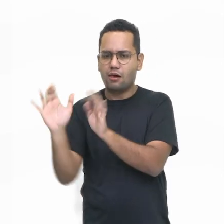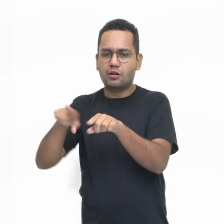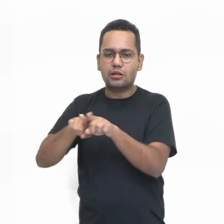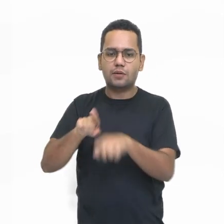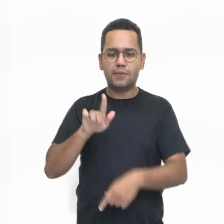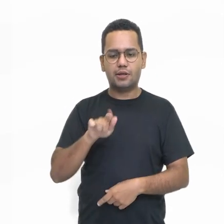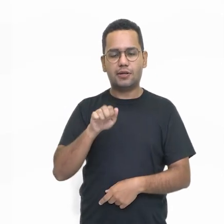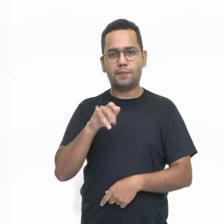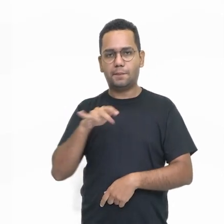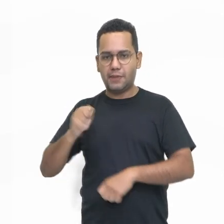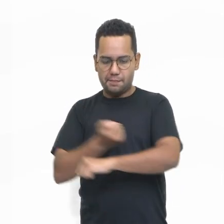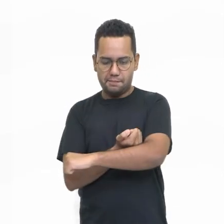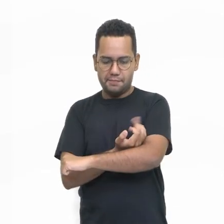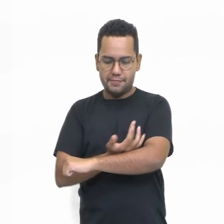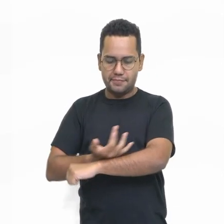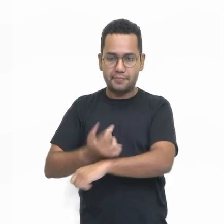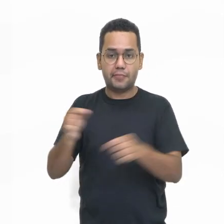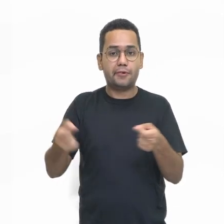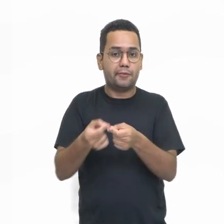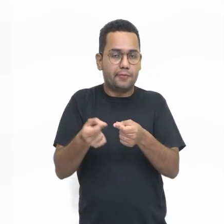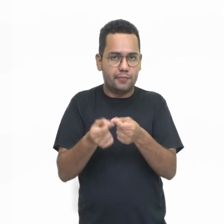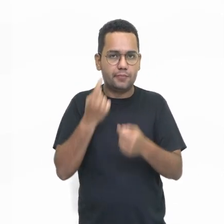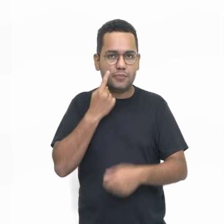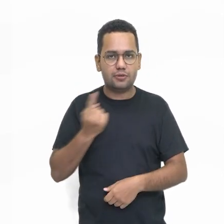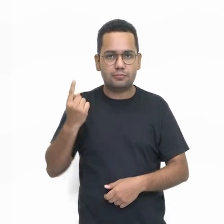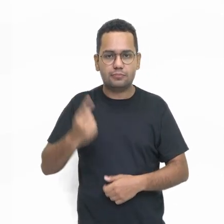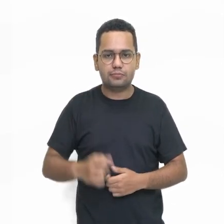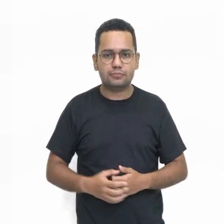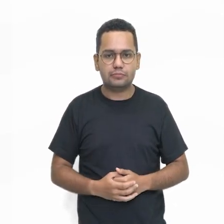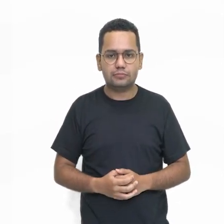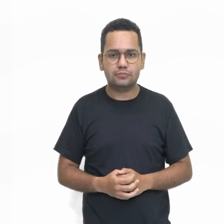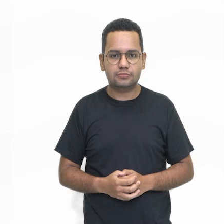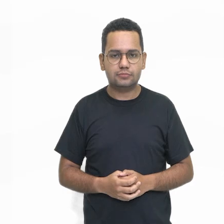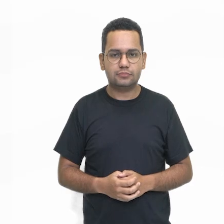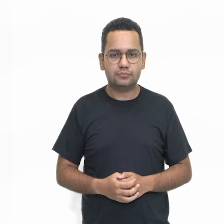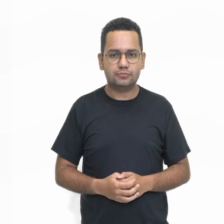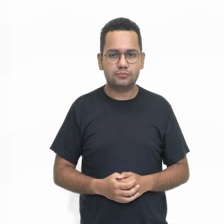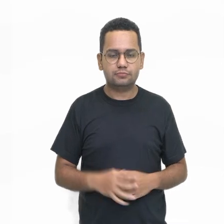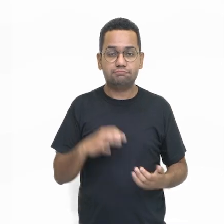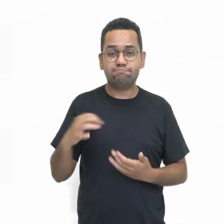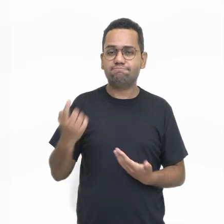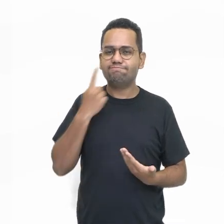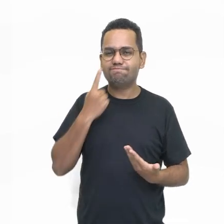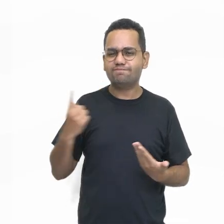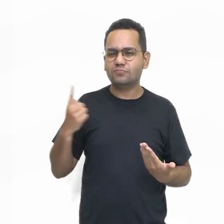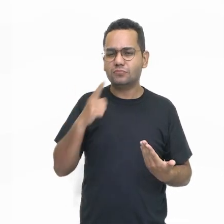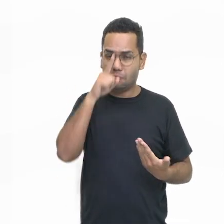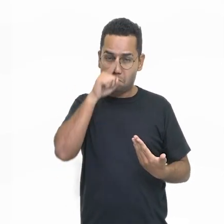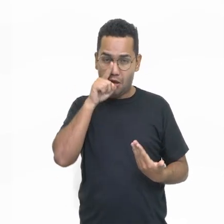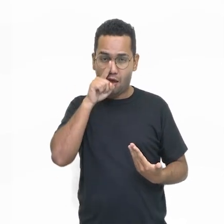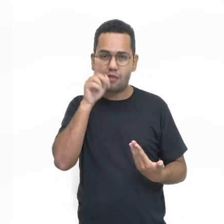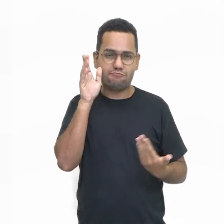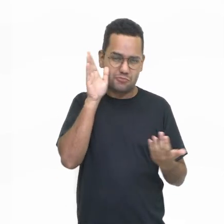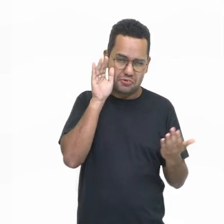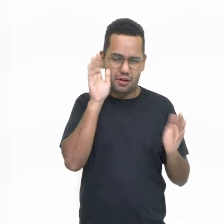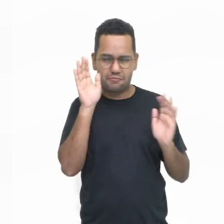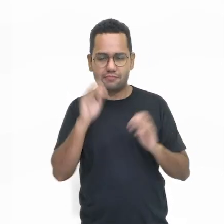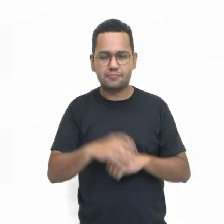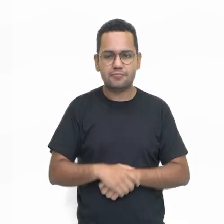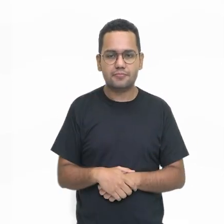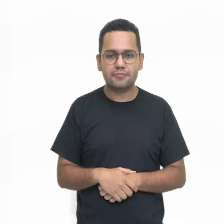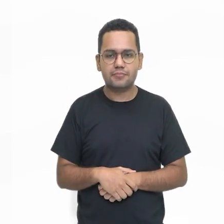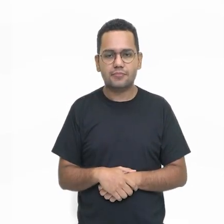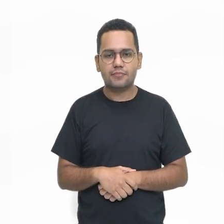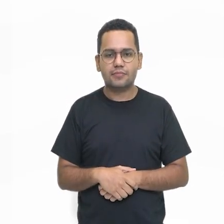aí da flora dentro dessa vegetação. E trago uma curiosidade, as ameaças, né? As